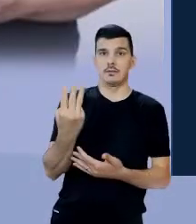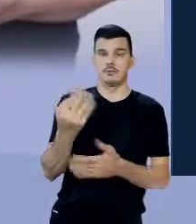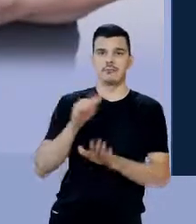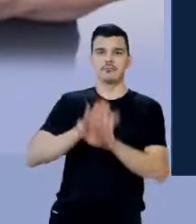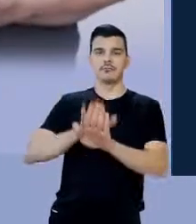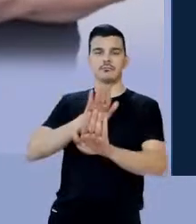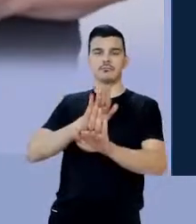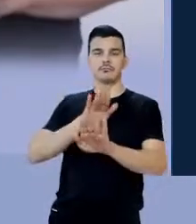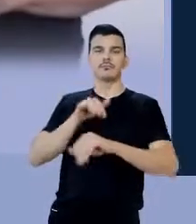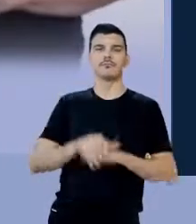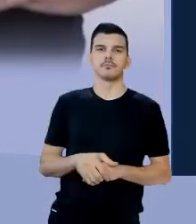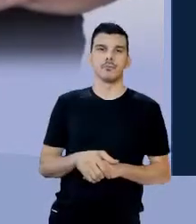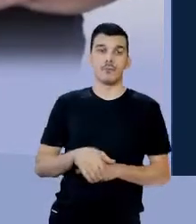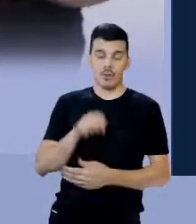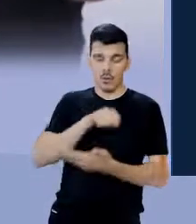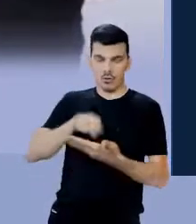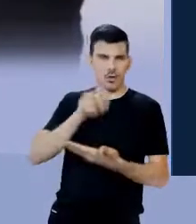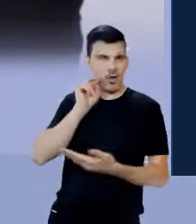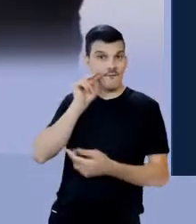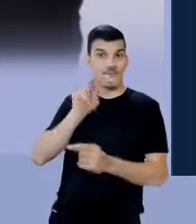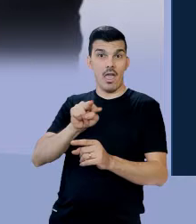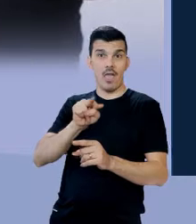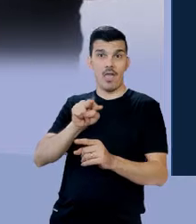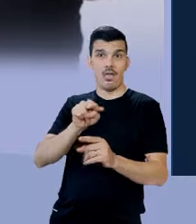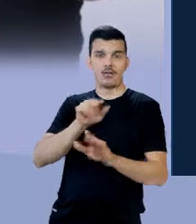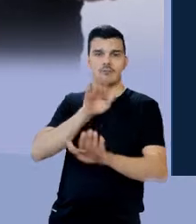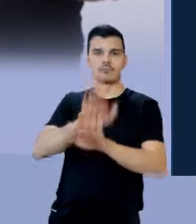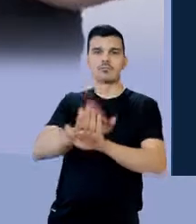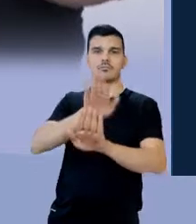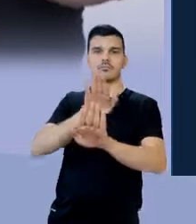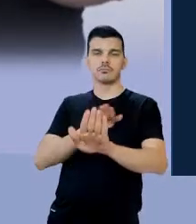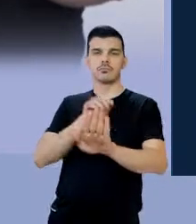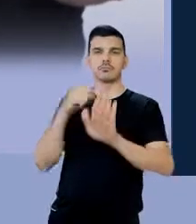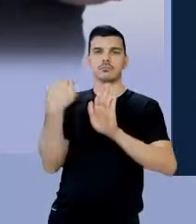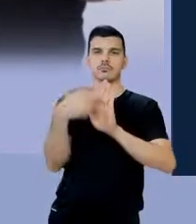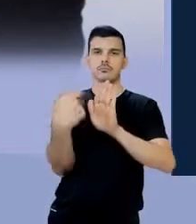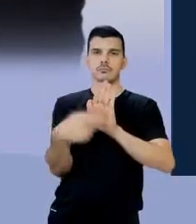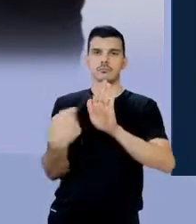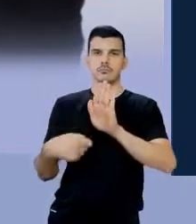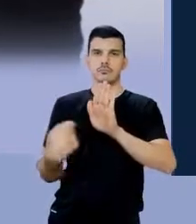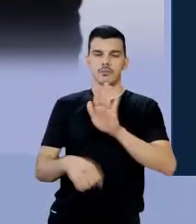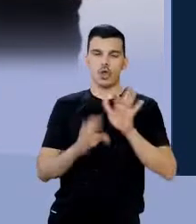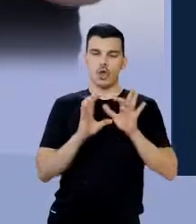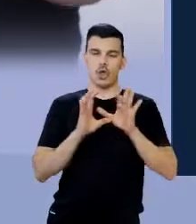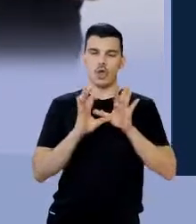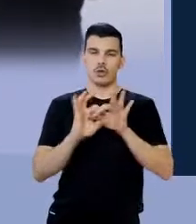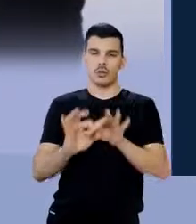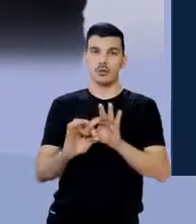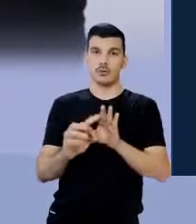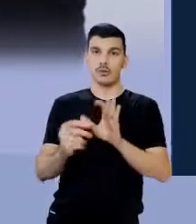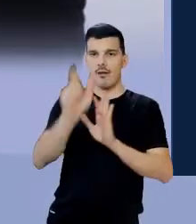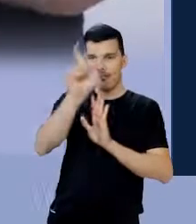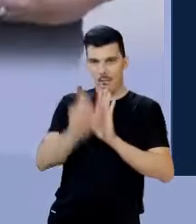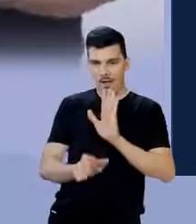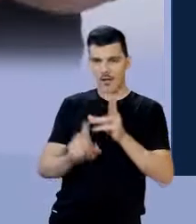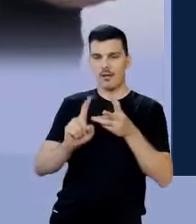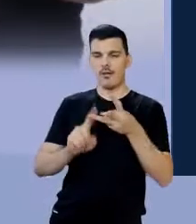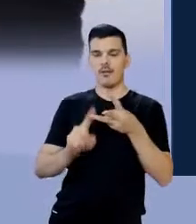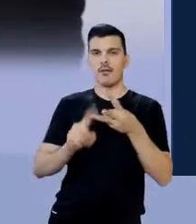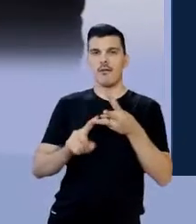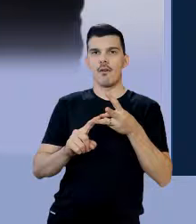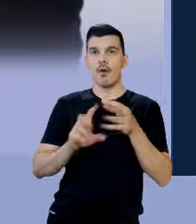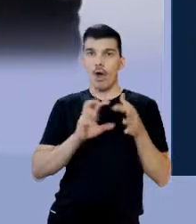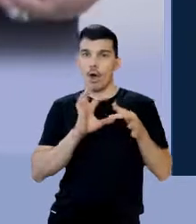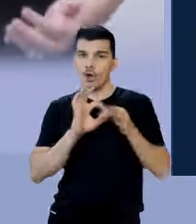será onisciente. O autor verá a obra, verá o contexto, a